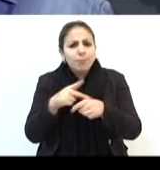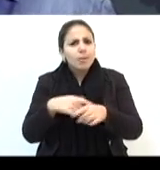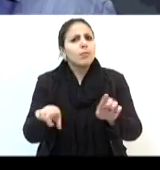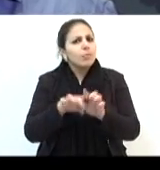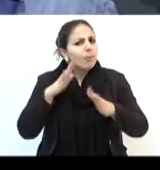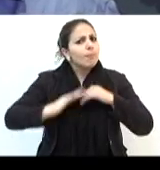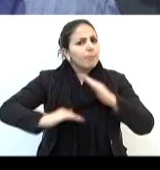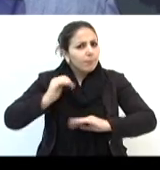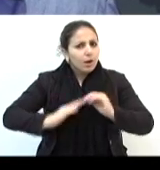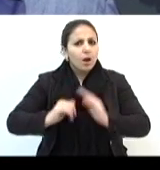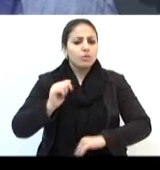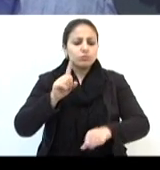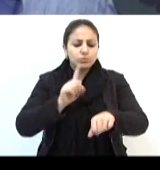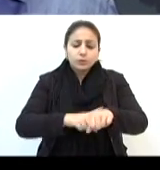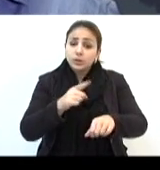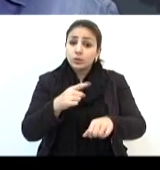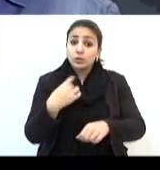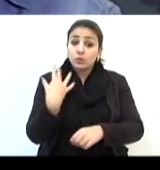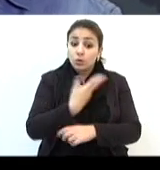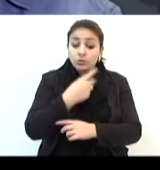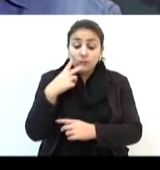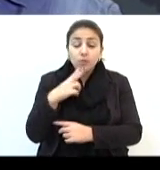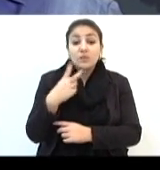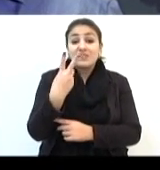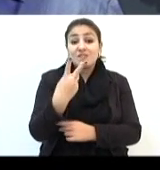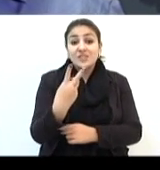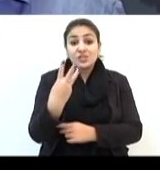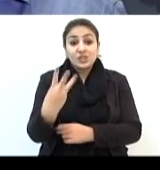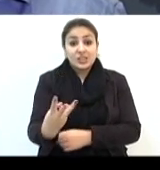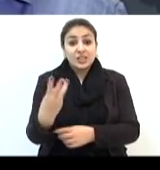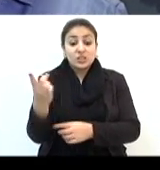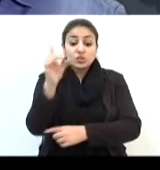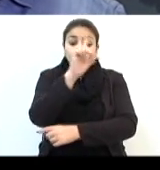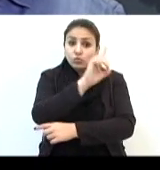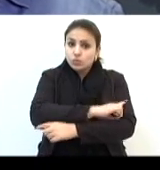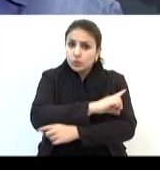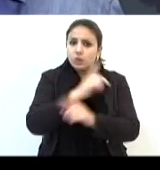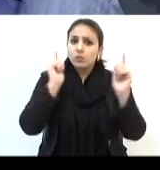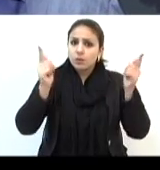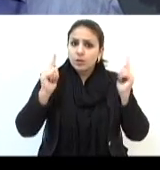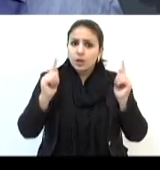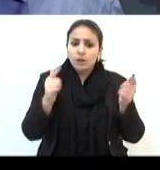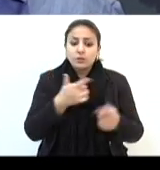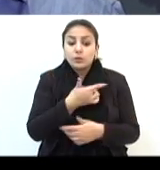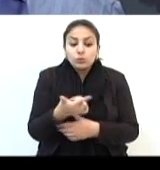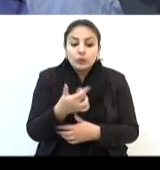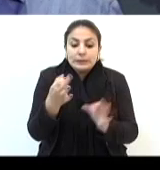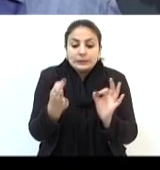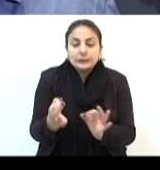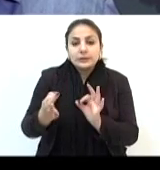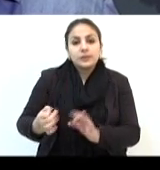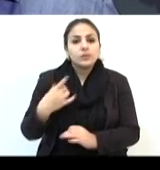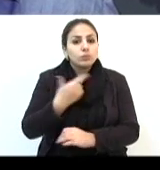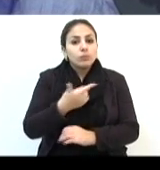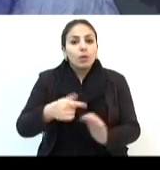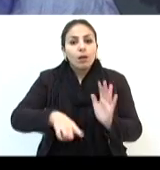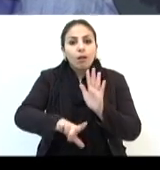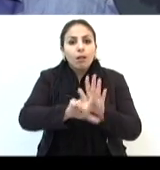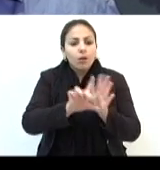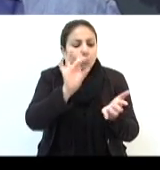2015, quando nós encampamos aí 23 dias de greve, um grau de incerteza muito grande, porque nós não temos uma